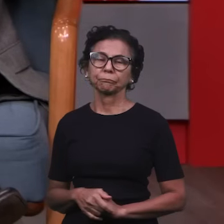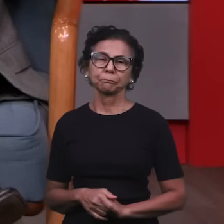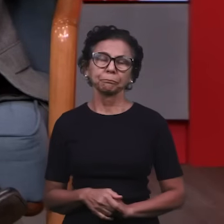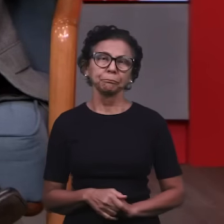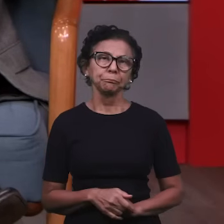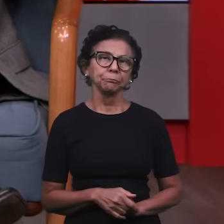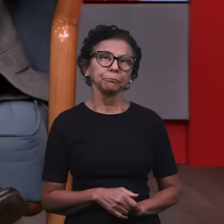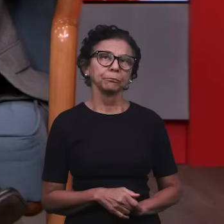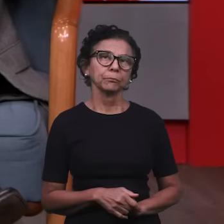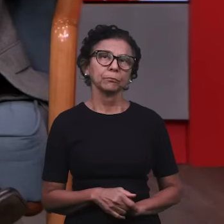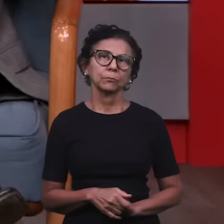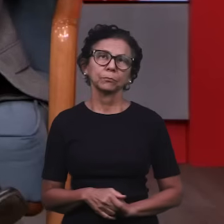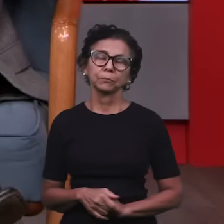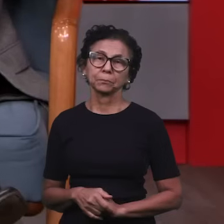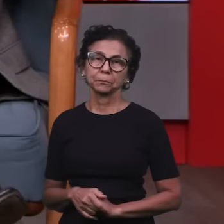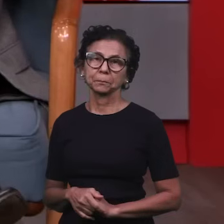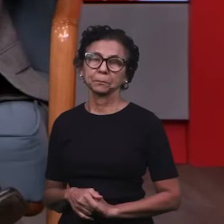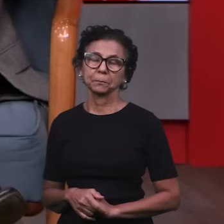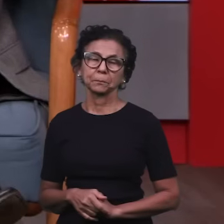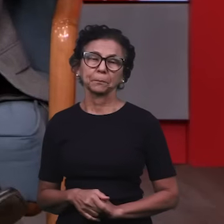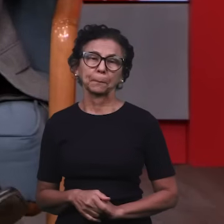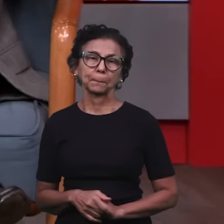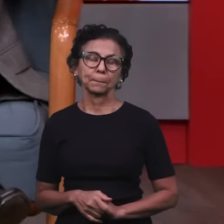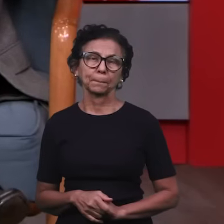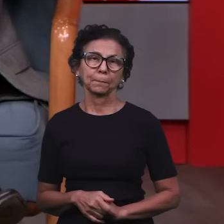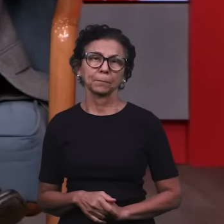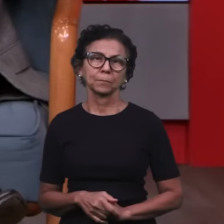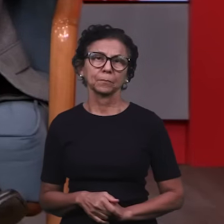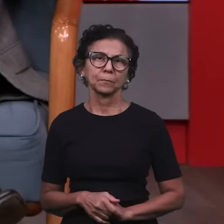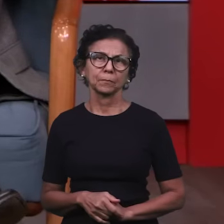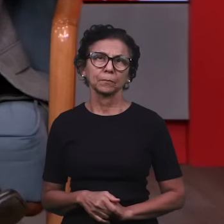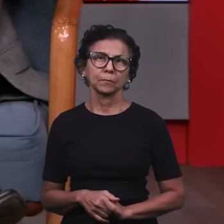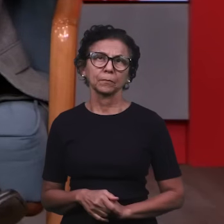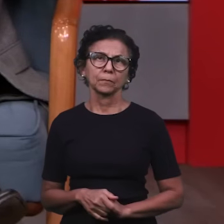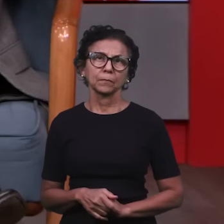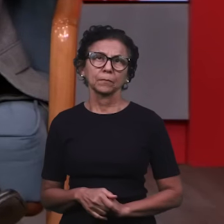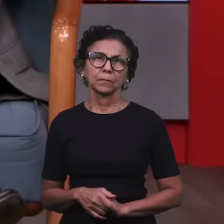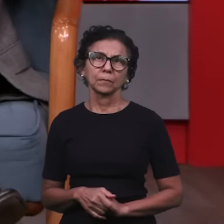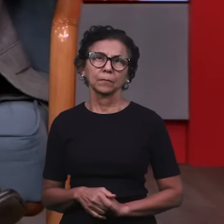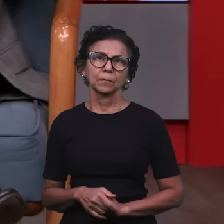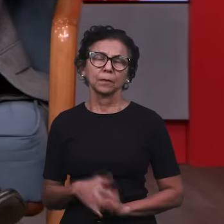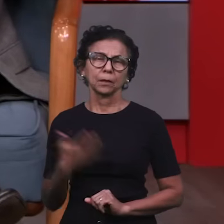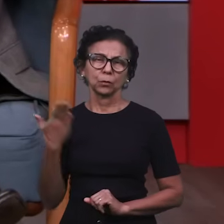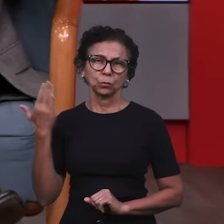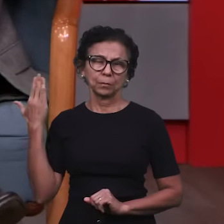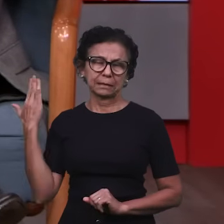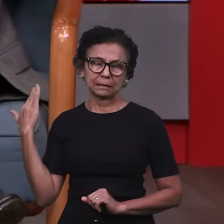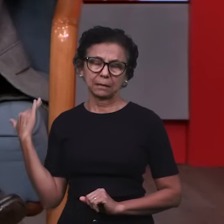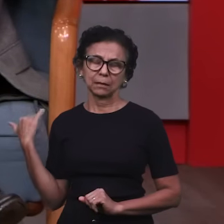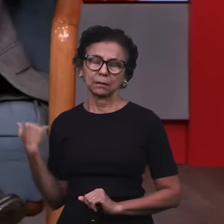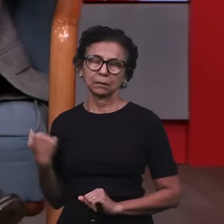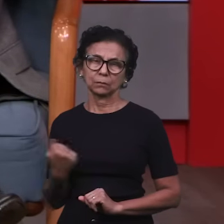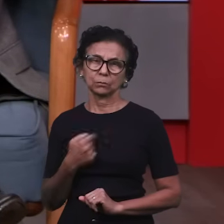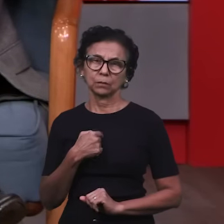Eu sempre fui religioso a vida toda, né? Tive